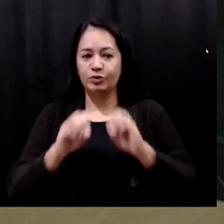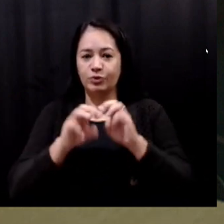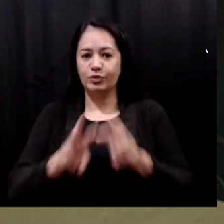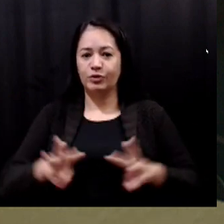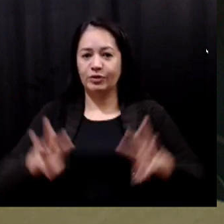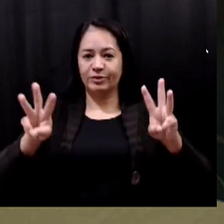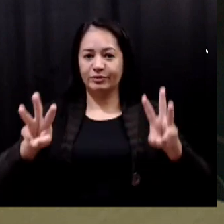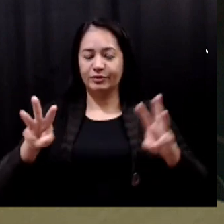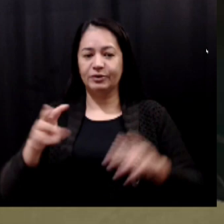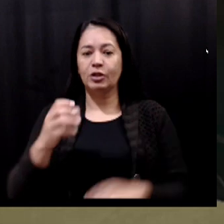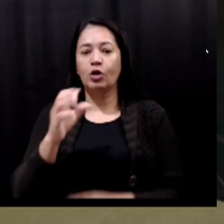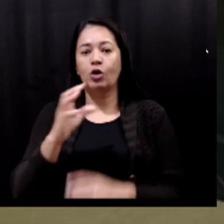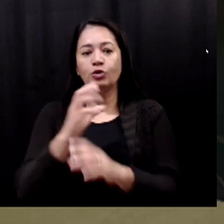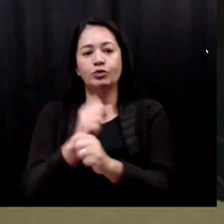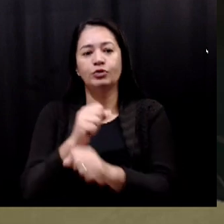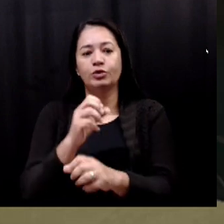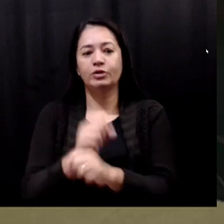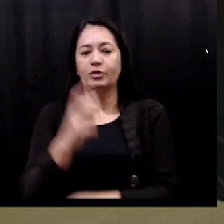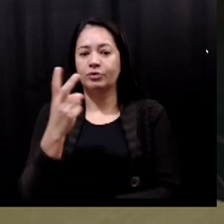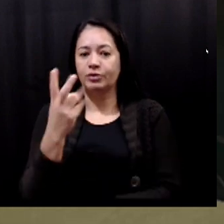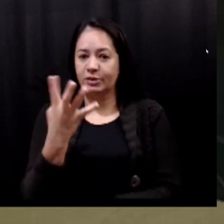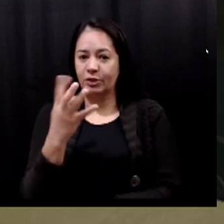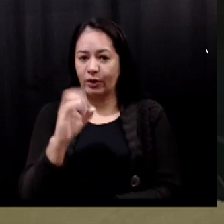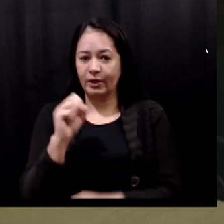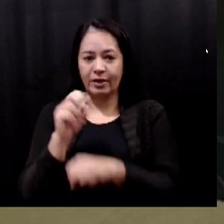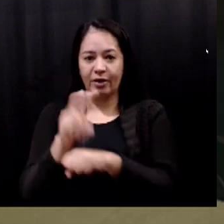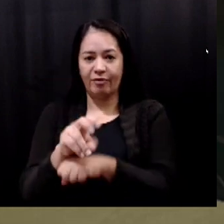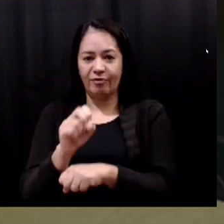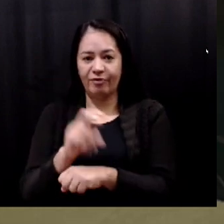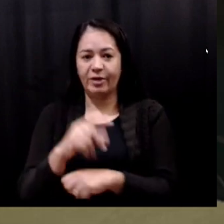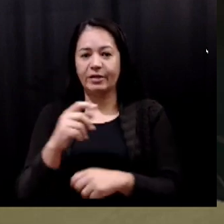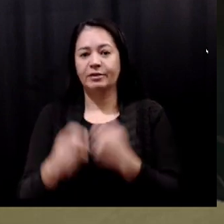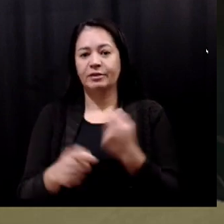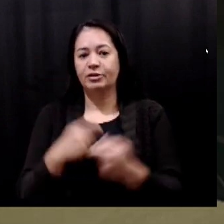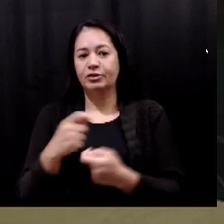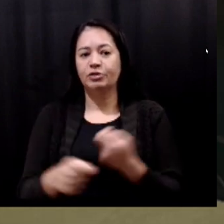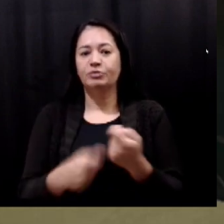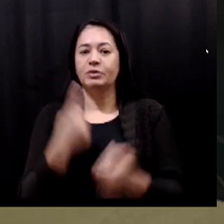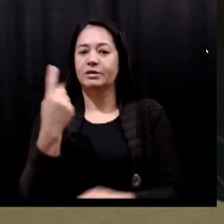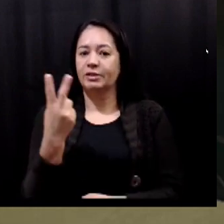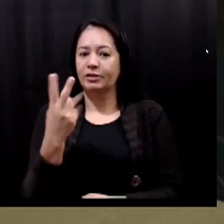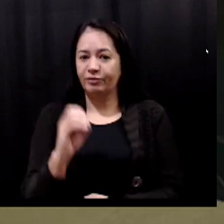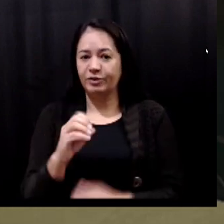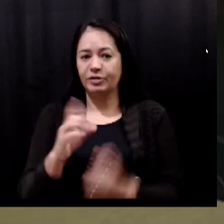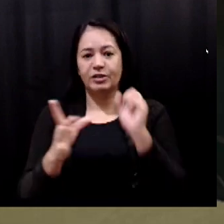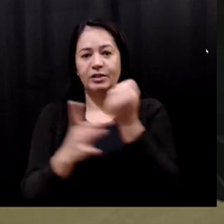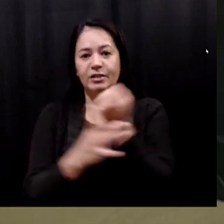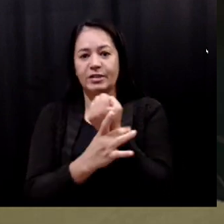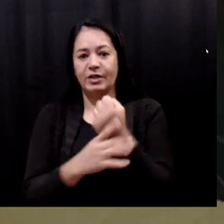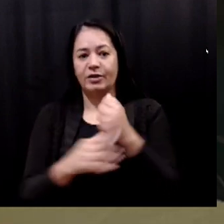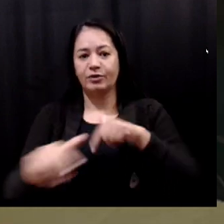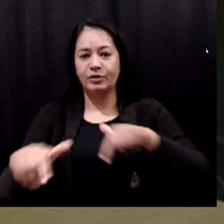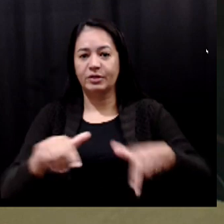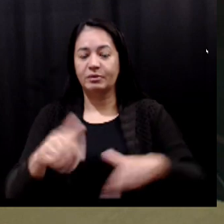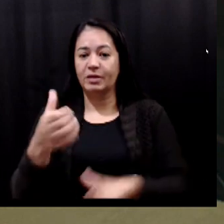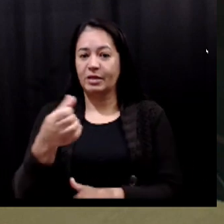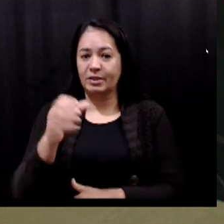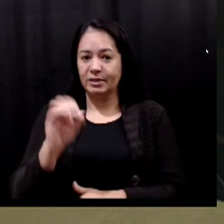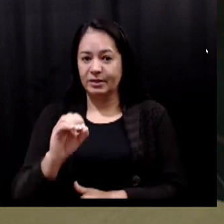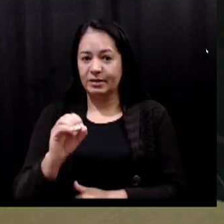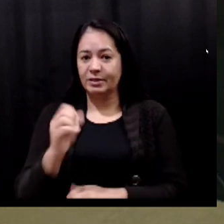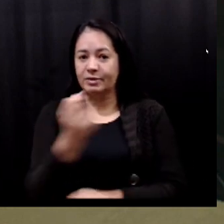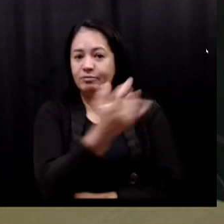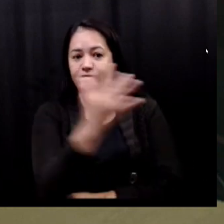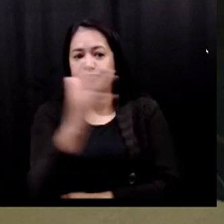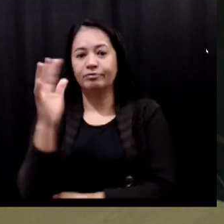distribuídas entre 4 cursos, tá? Administração são 120, Segurança do Trabalho são 60, Meio Ambiente 30 e